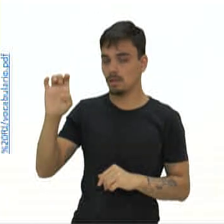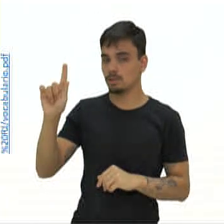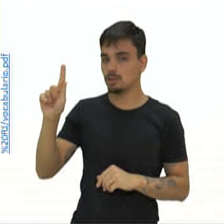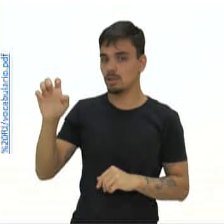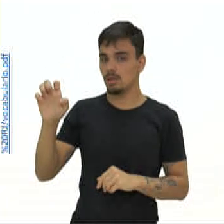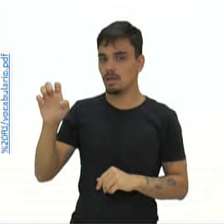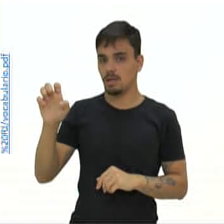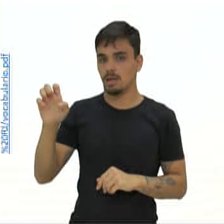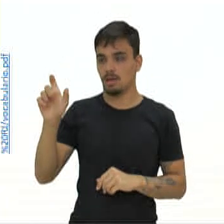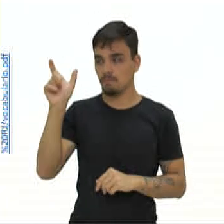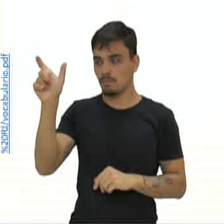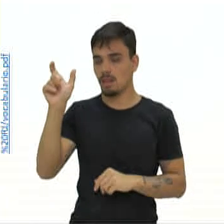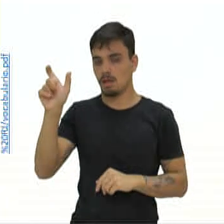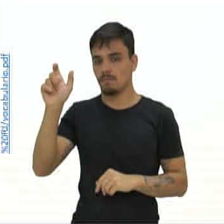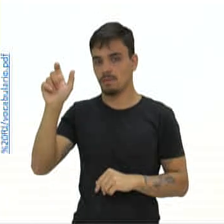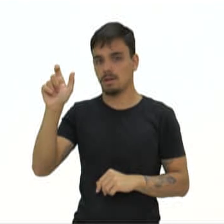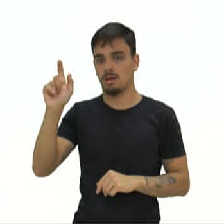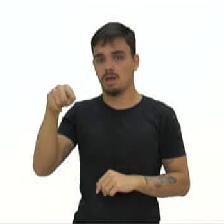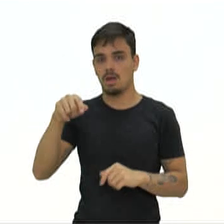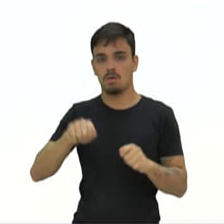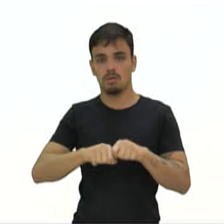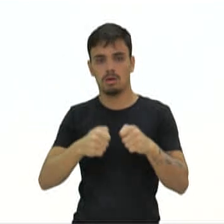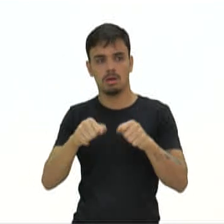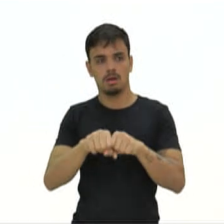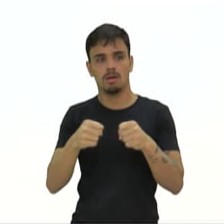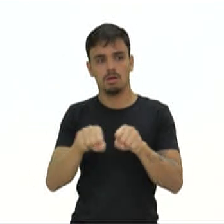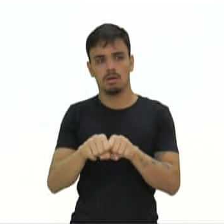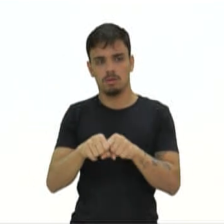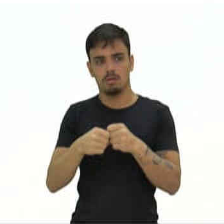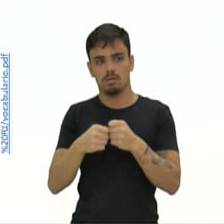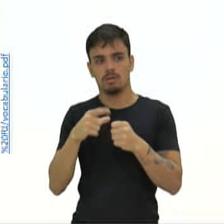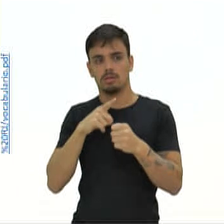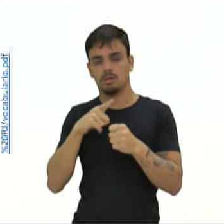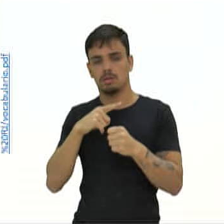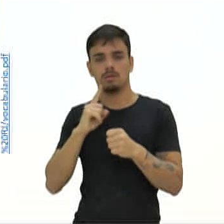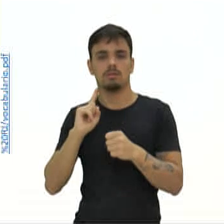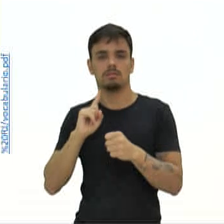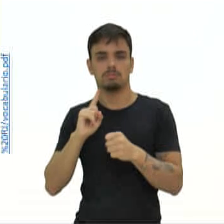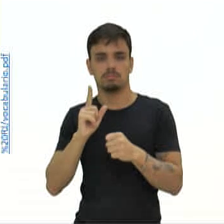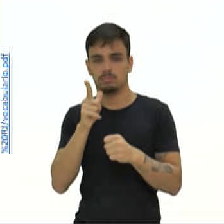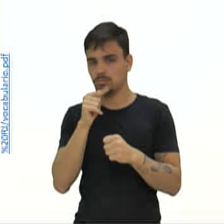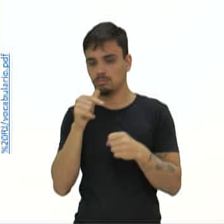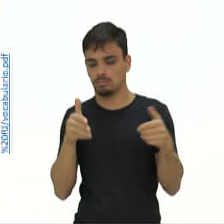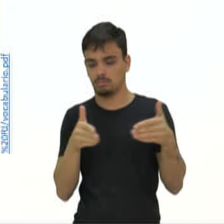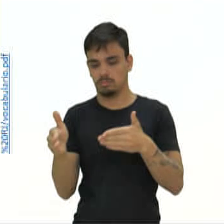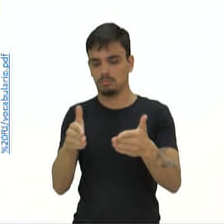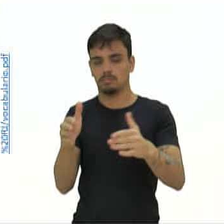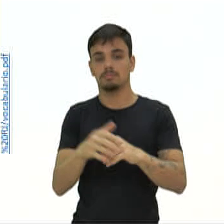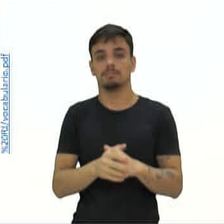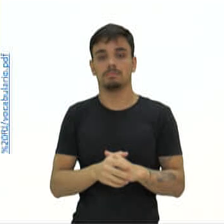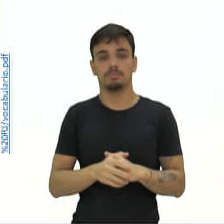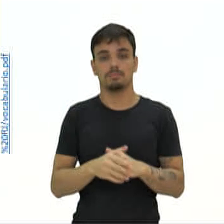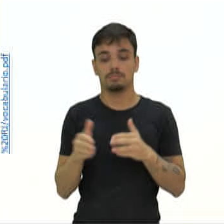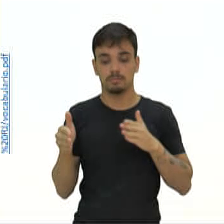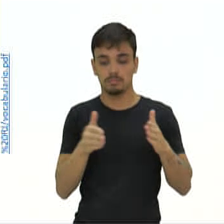isso? É a obstrução de um rio. Não foi obstruído aqui com resíduos? O canal do rio, de um estuário